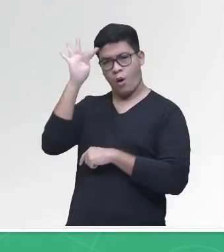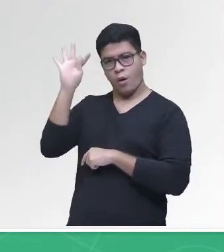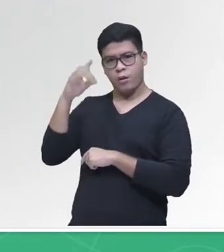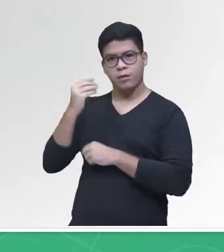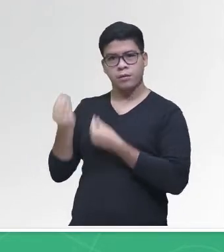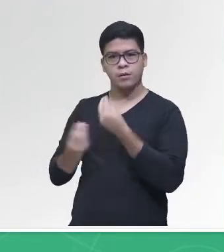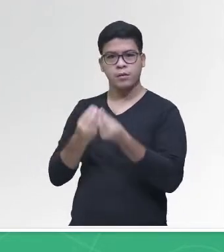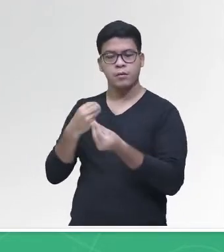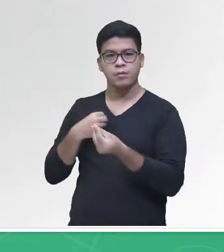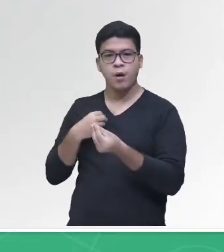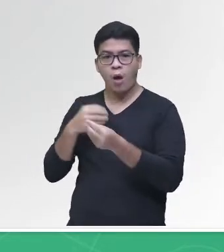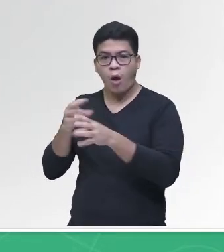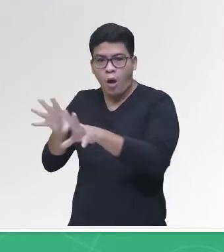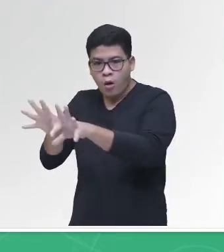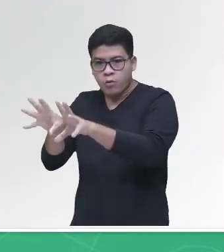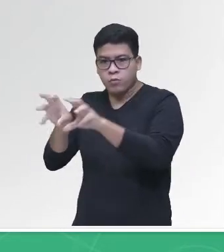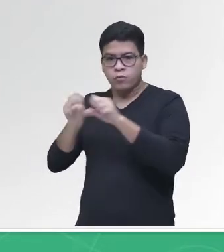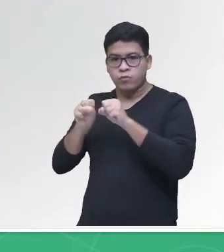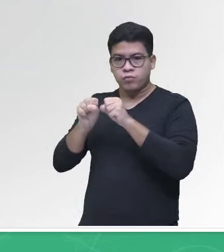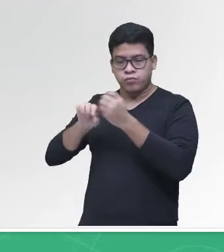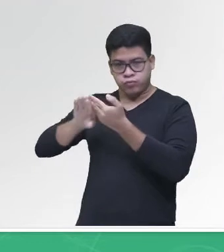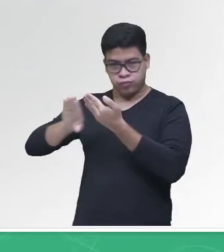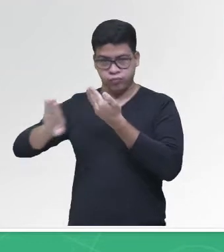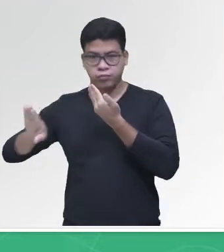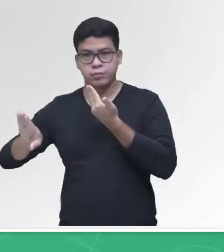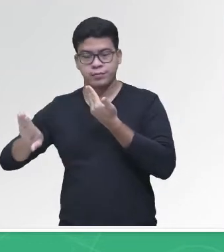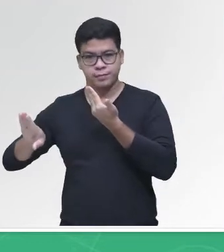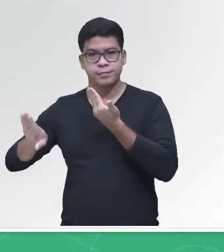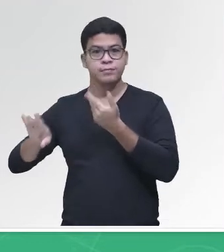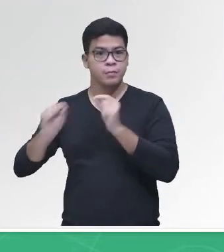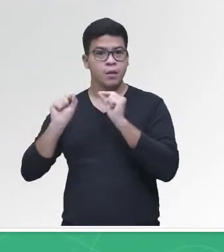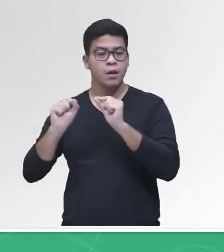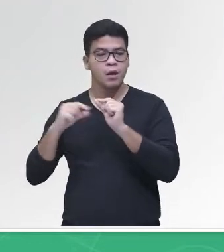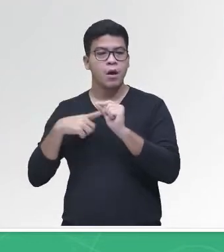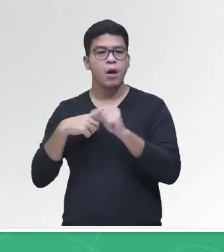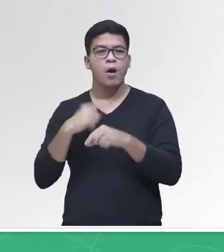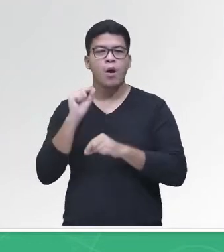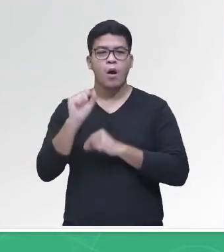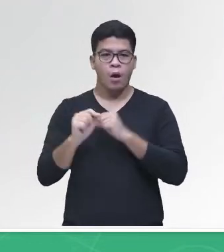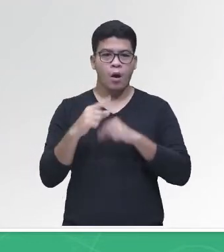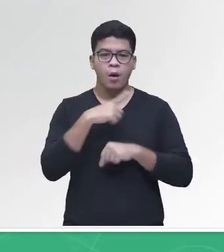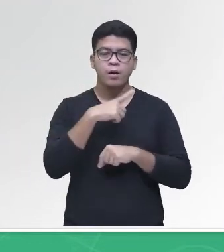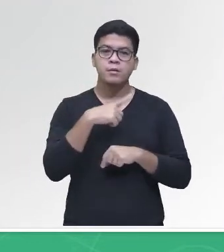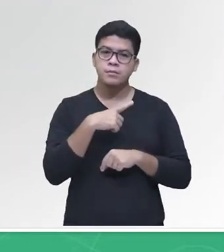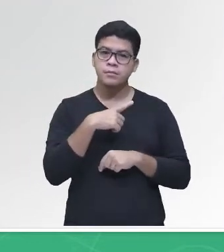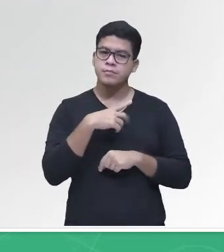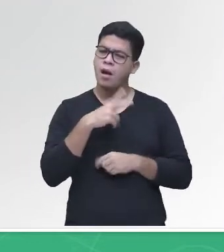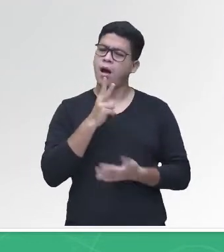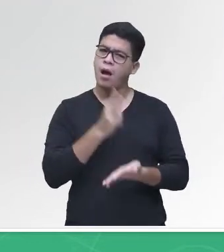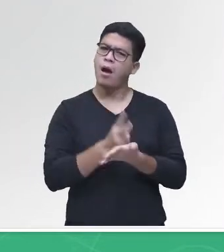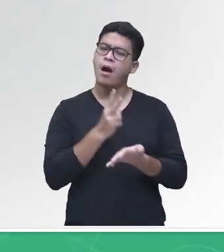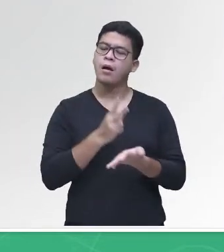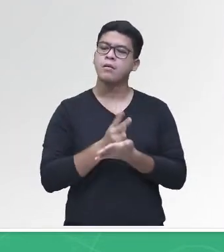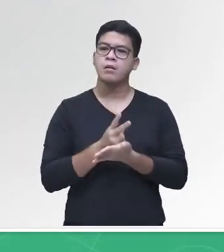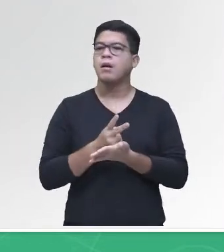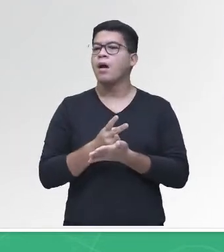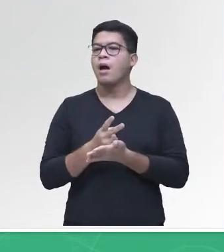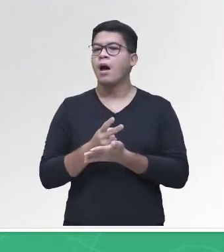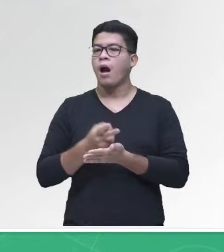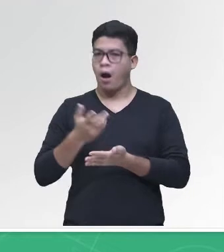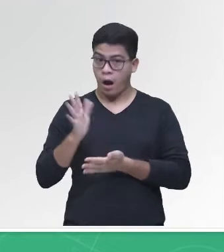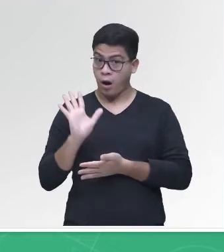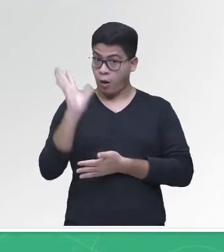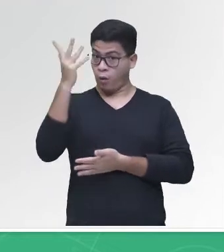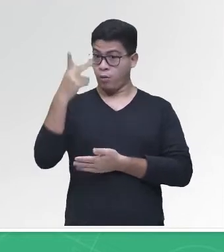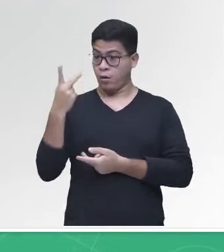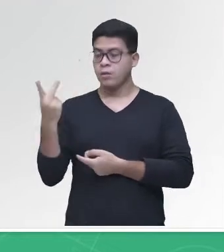de atração e repulsão. E muitas das vezes acontece também conosco. Nós,